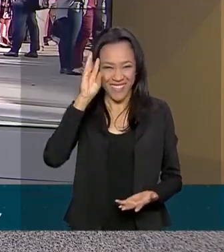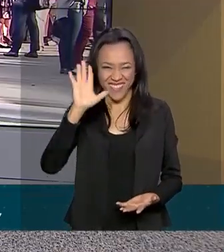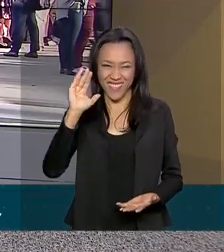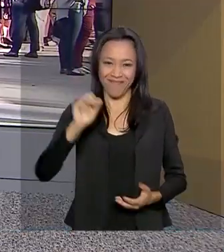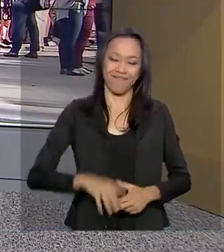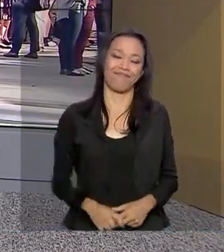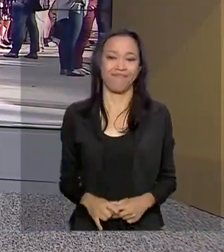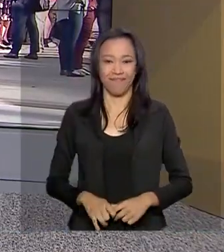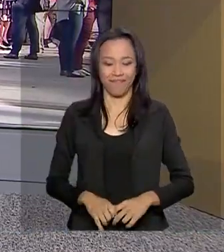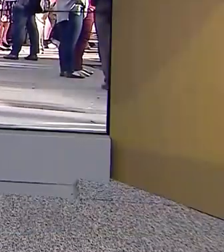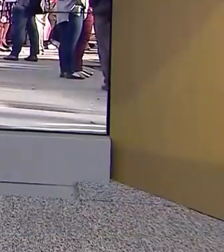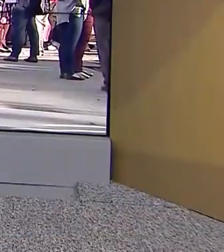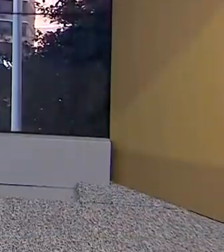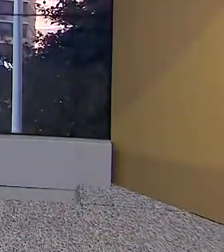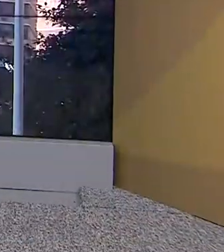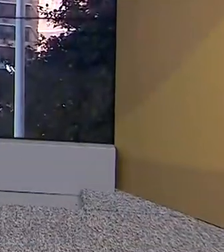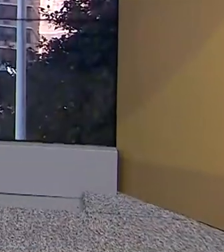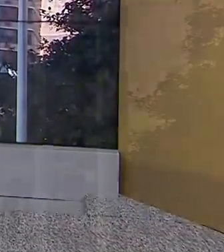tchau